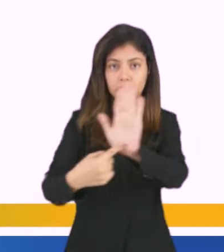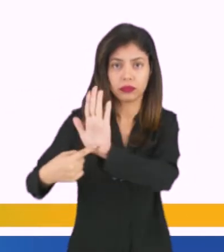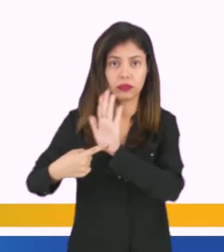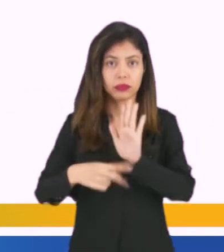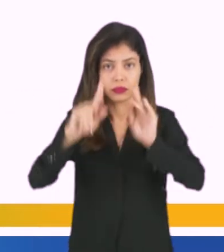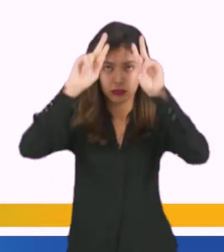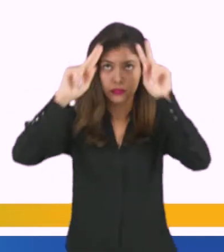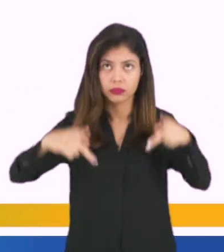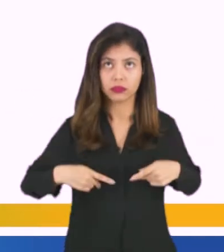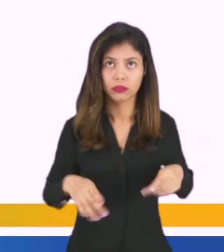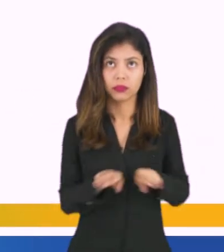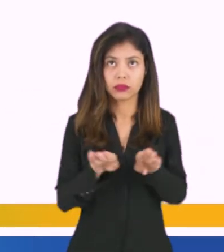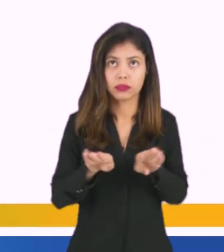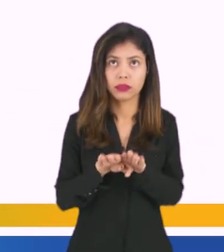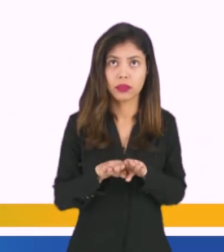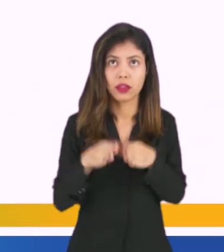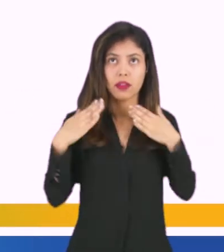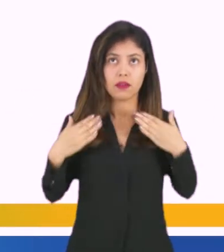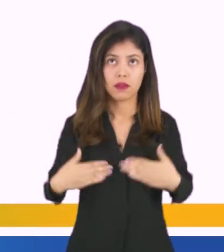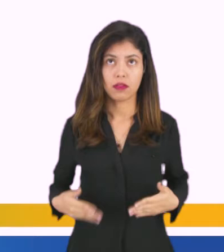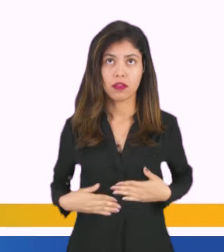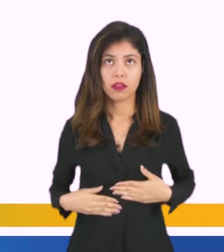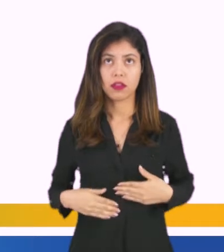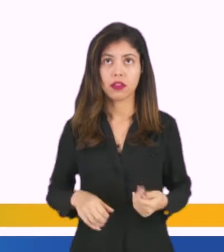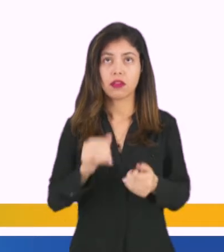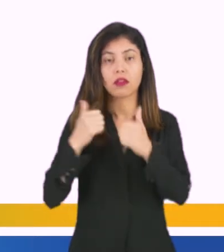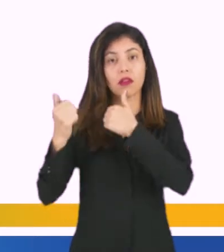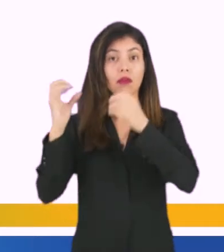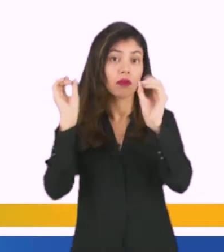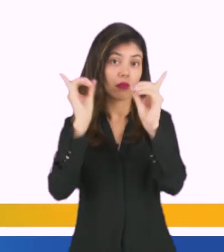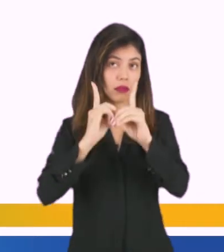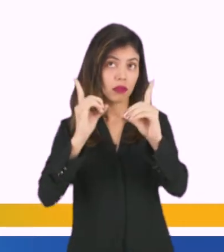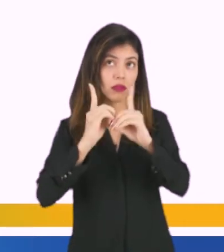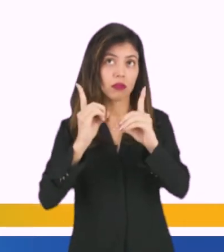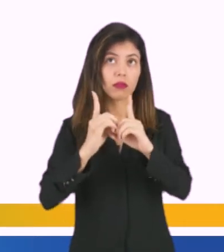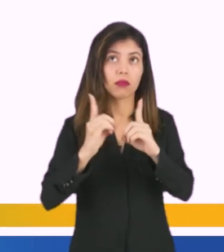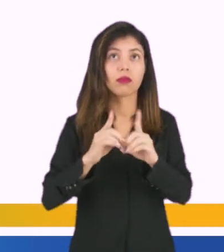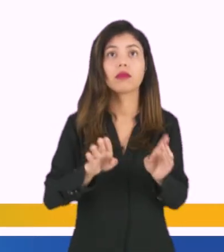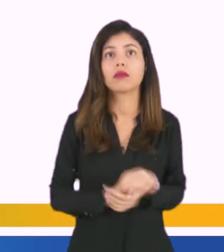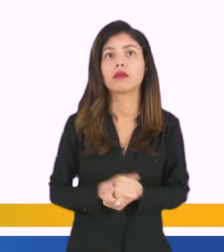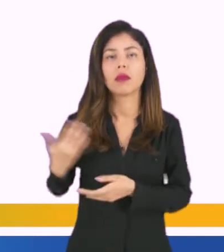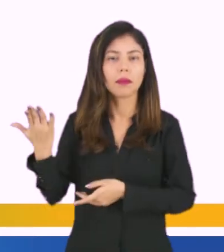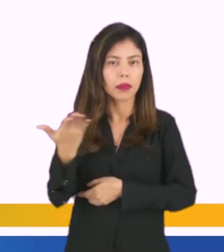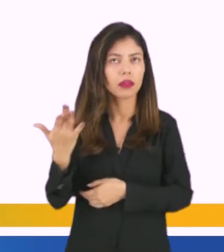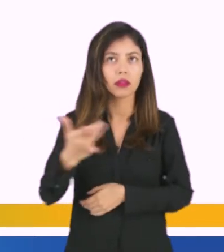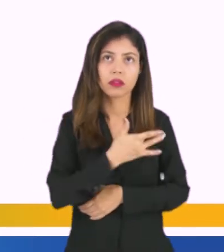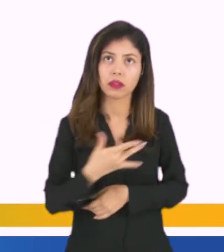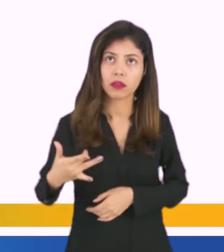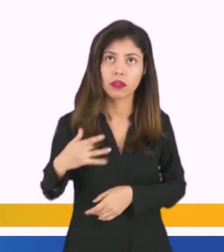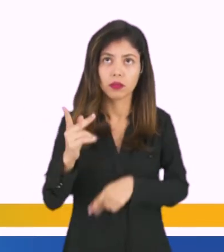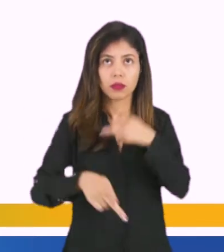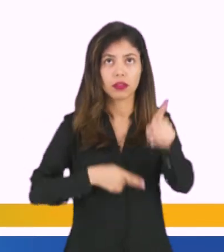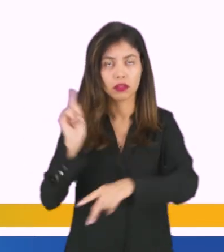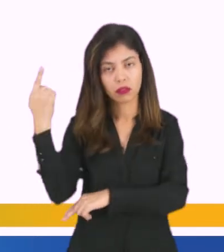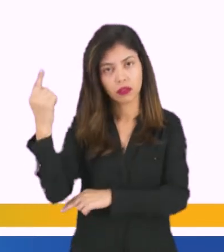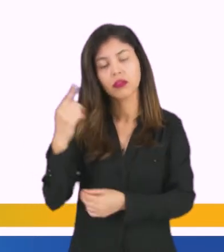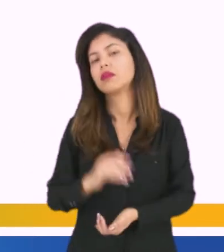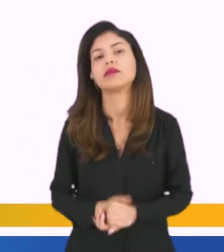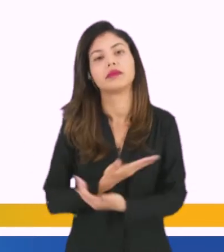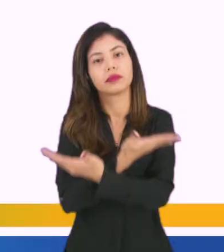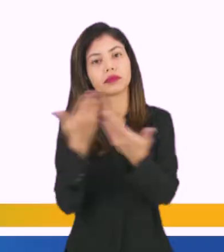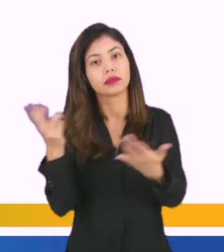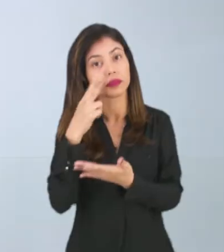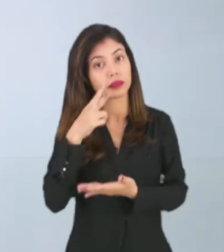físicos e financeiros para atendimentos das necessidades básicas de saúde da população. Tudo bem, pessoal? Então, se